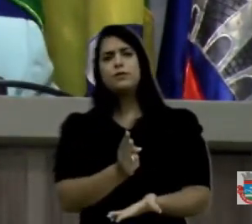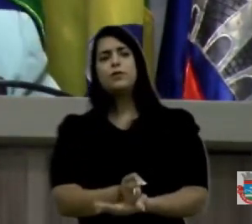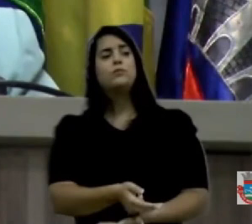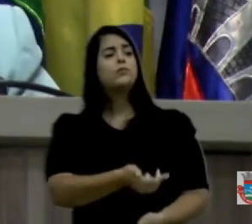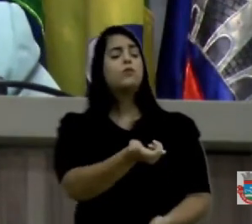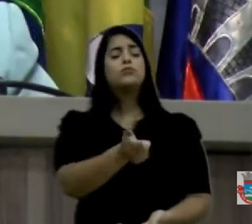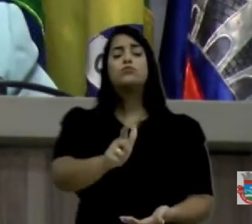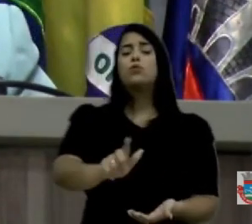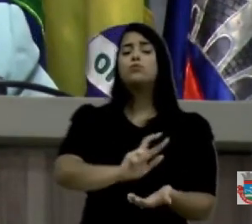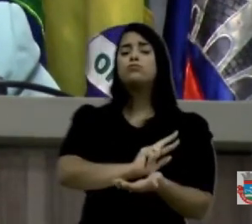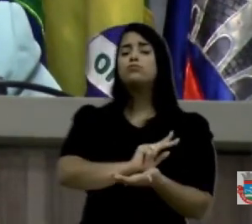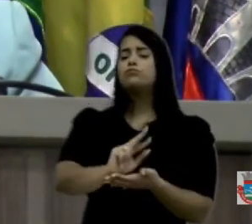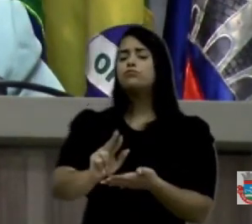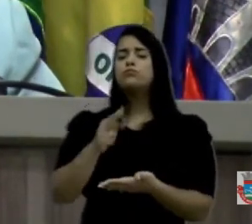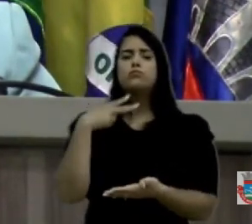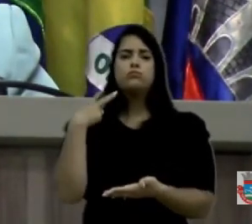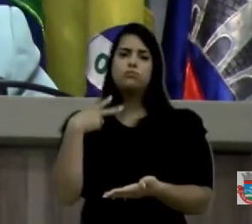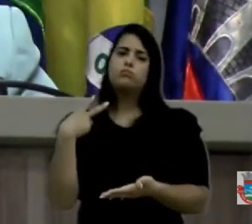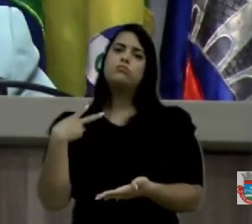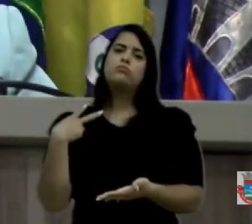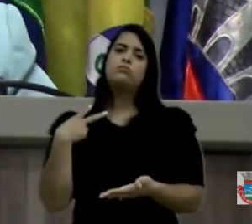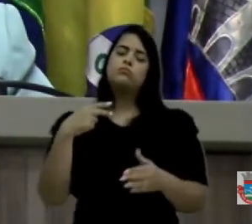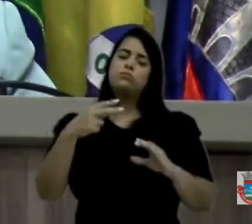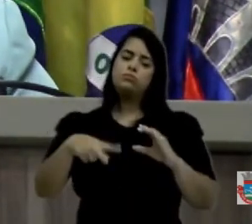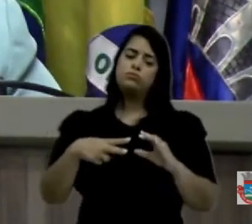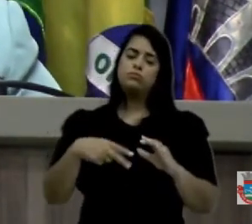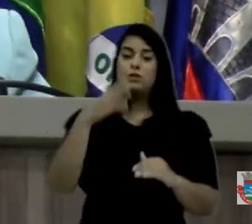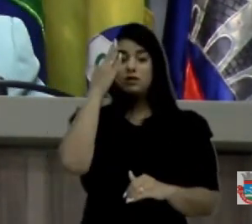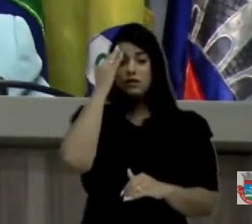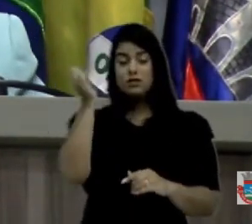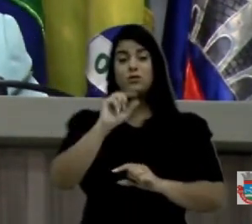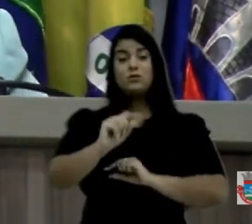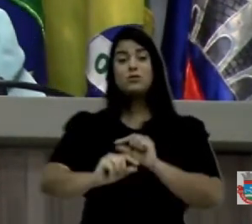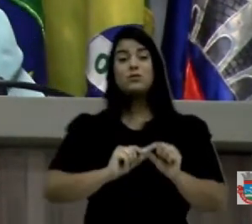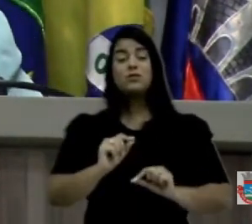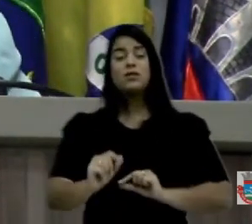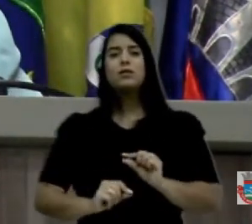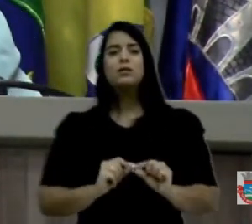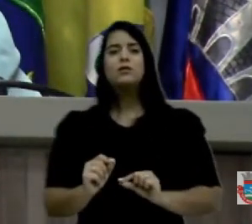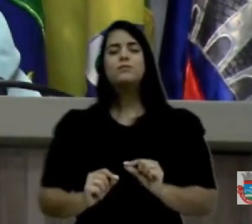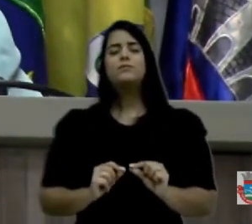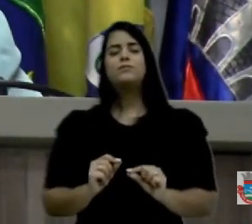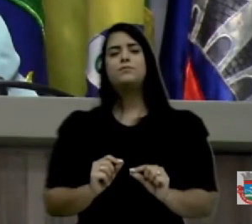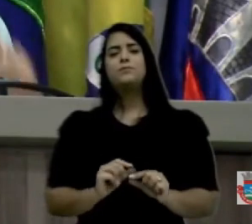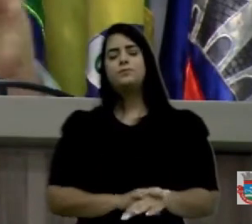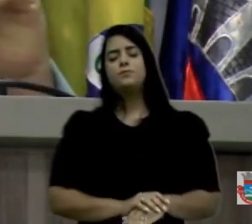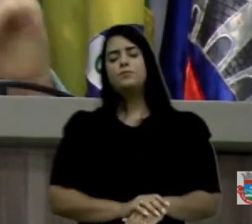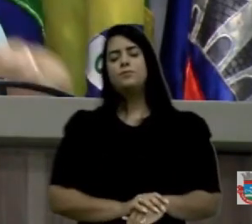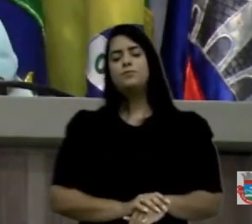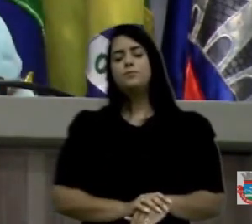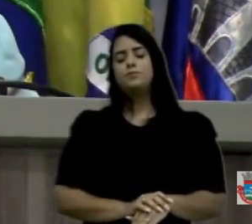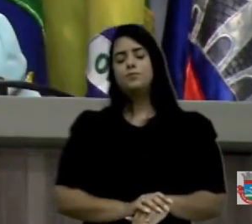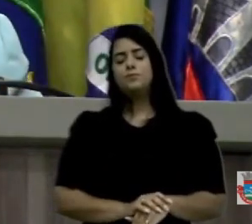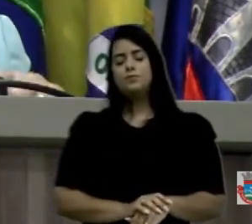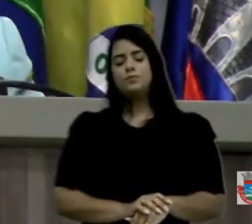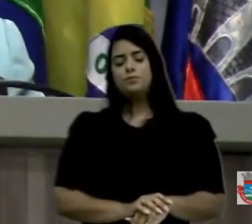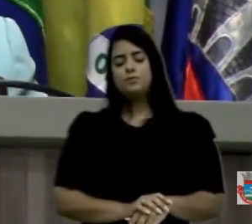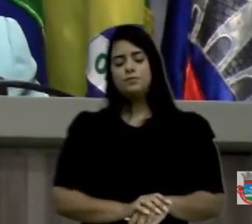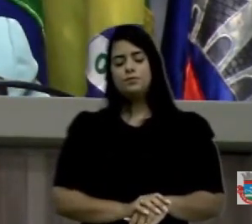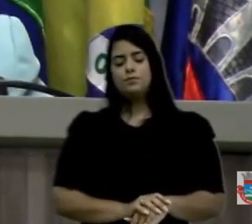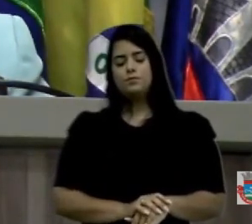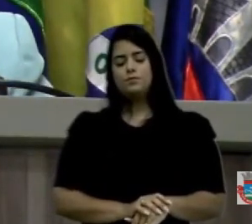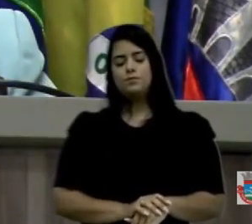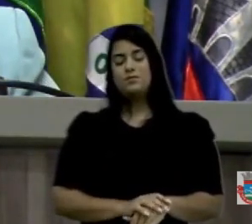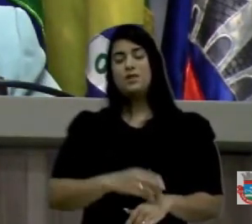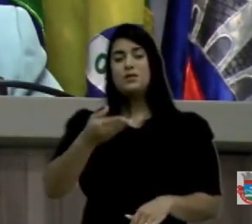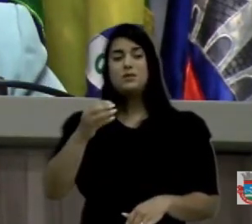vereadores aqui nesta casa e a gente sabe que é impossível fazer sequer 40